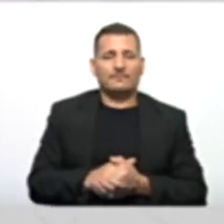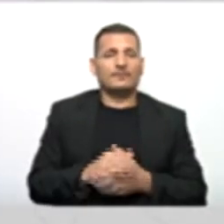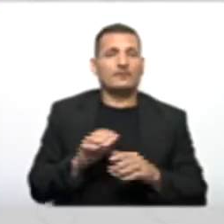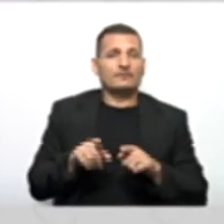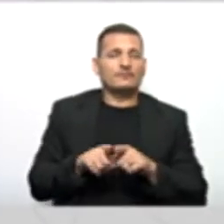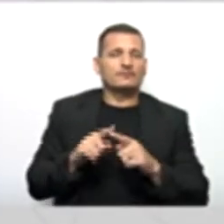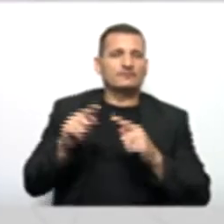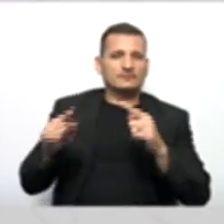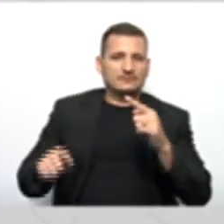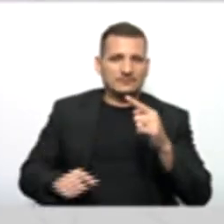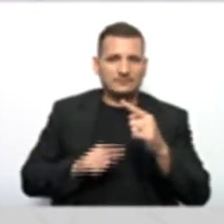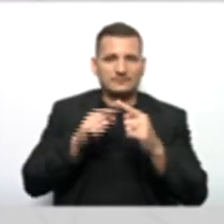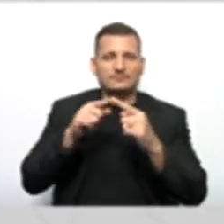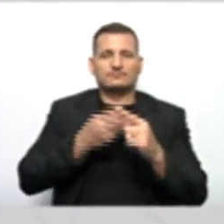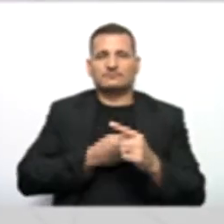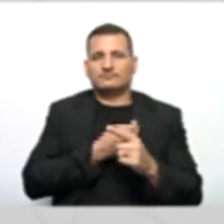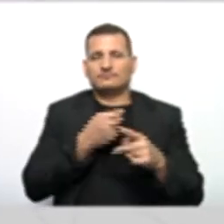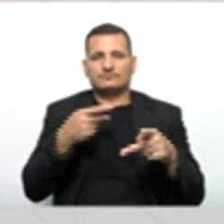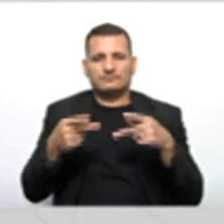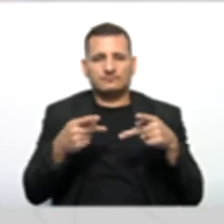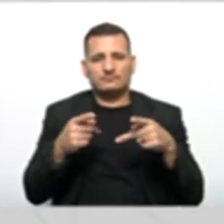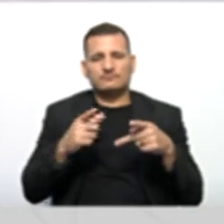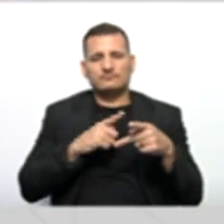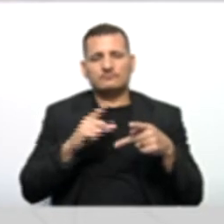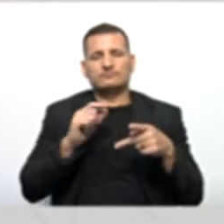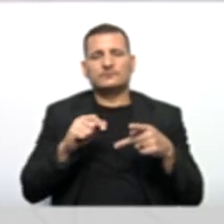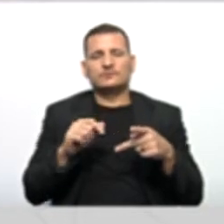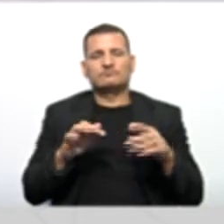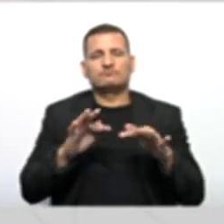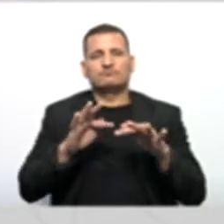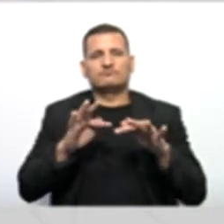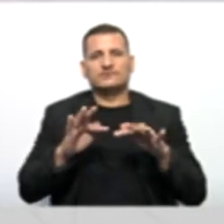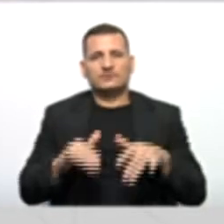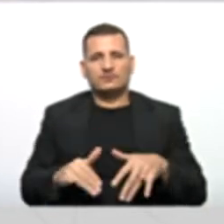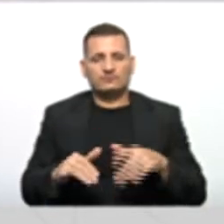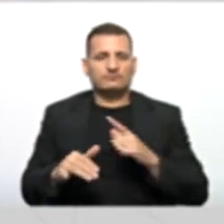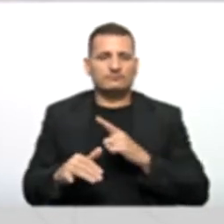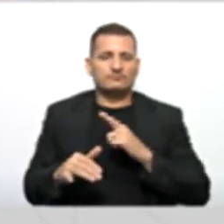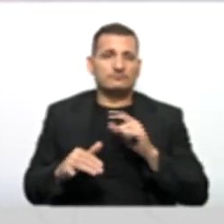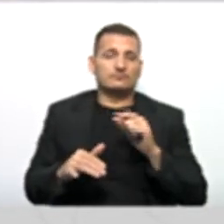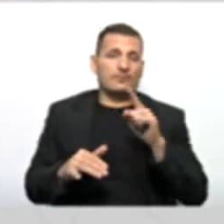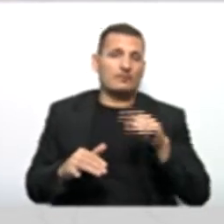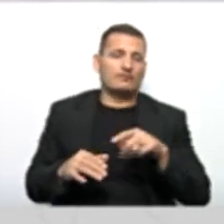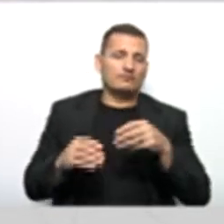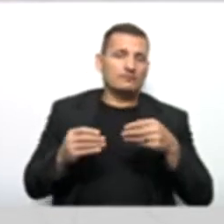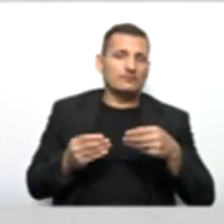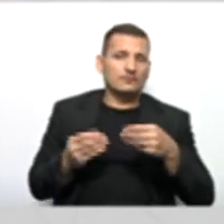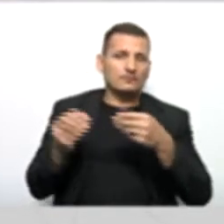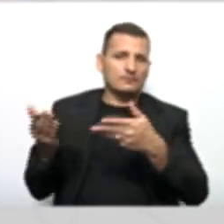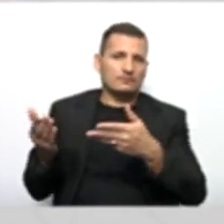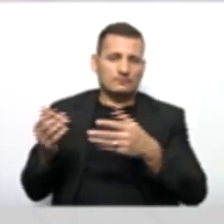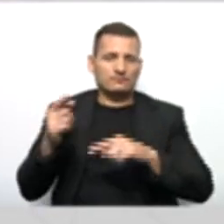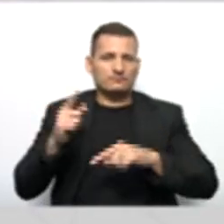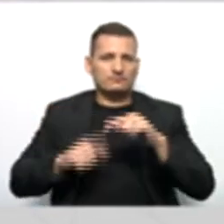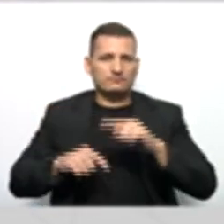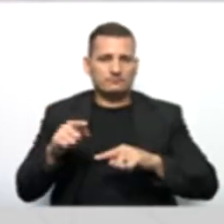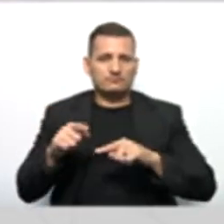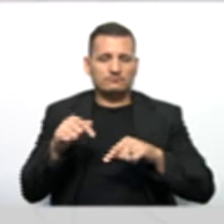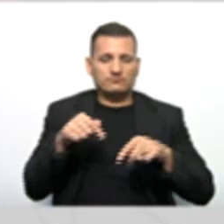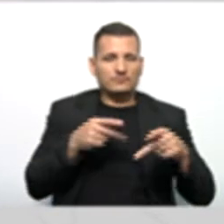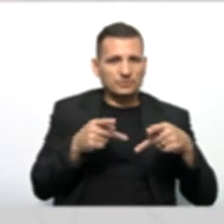vida do meu projeto, eu tenho aí o encerramento. Acontece quando há a entrega do produto do trabalho desenvolvido pelo